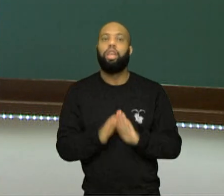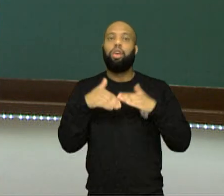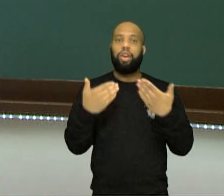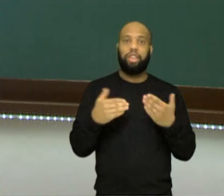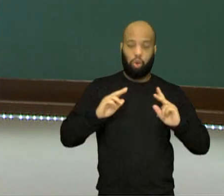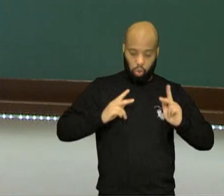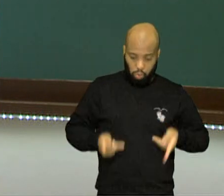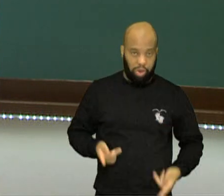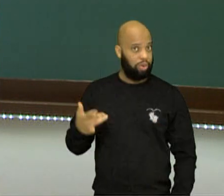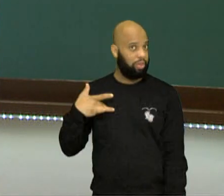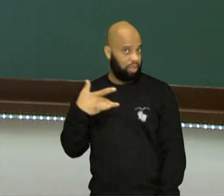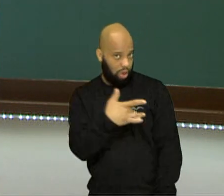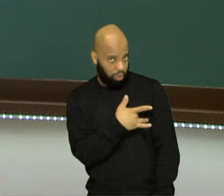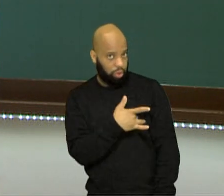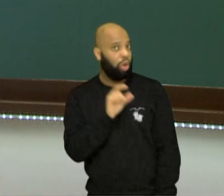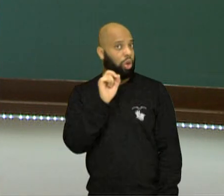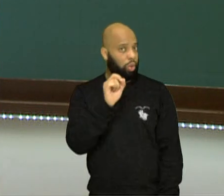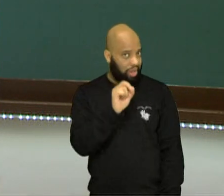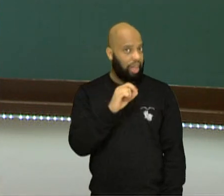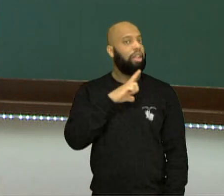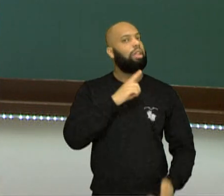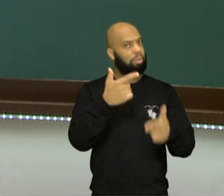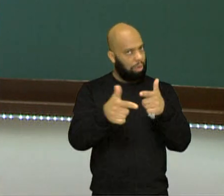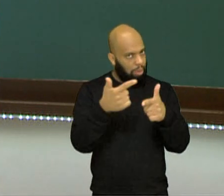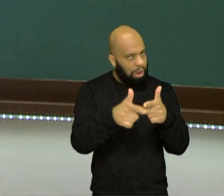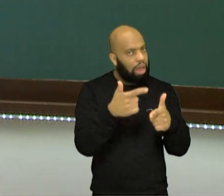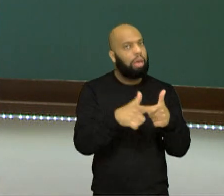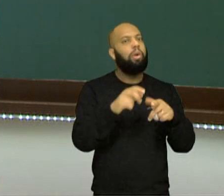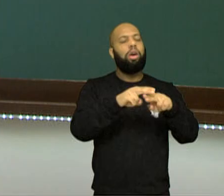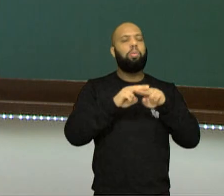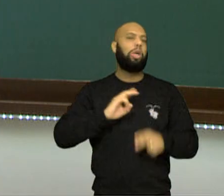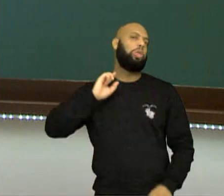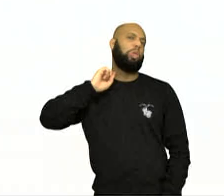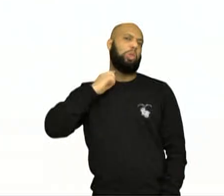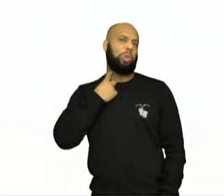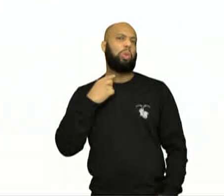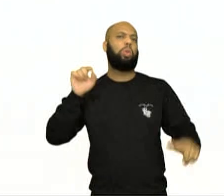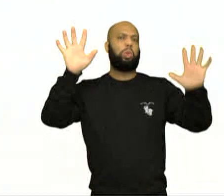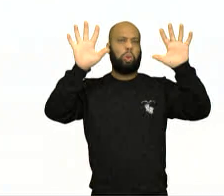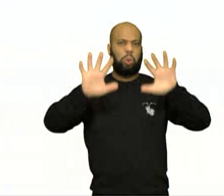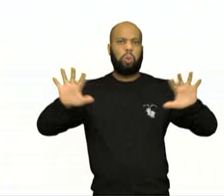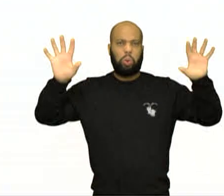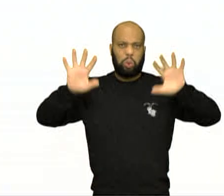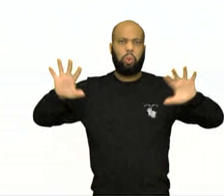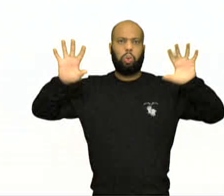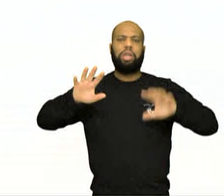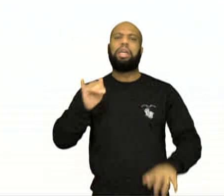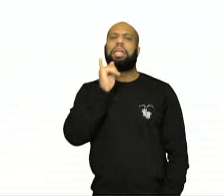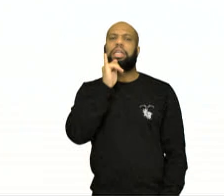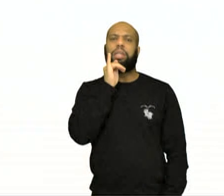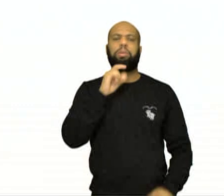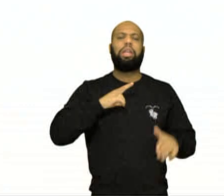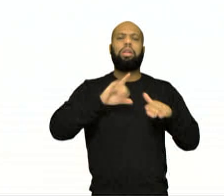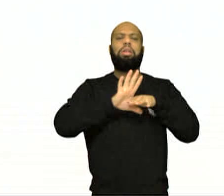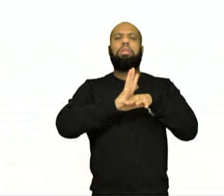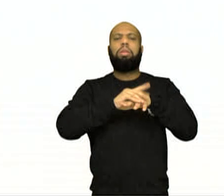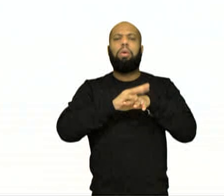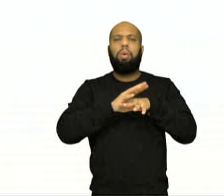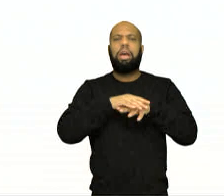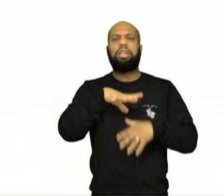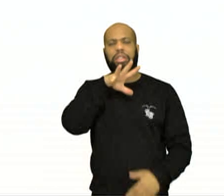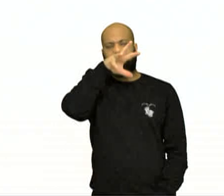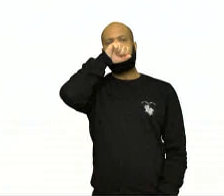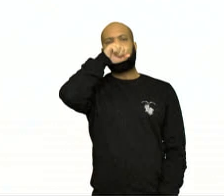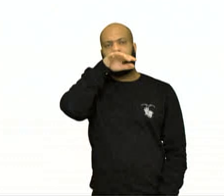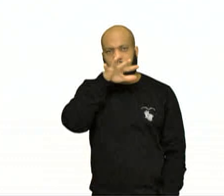por exemplo, é bastante afetada pela questão da poluição. Como doenças respiratórias, a gente tem ali o exemplo da